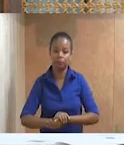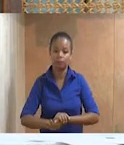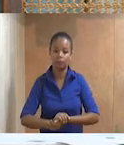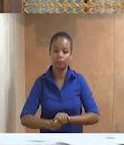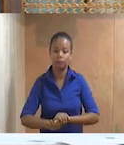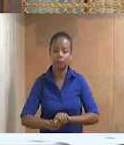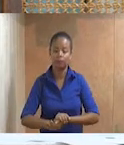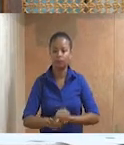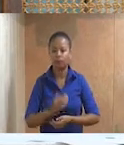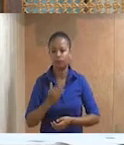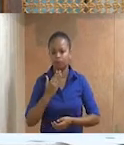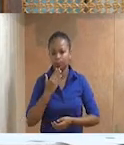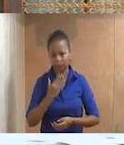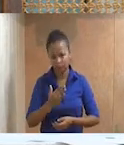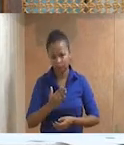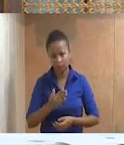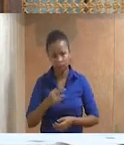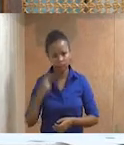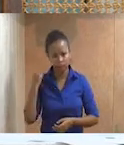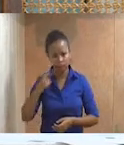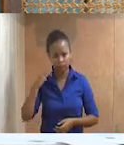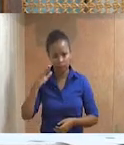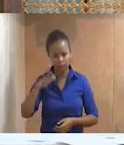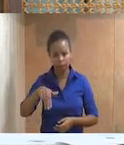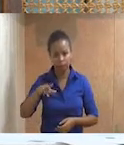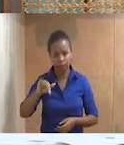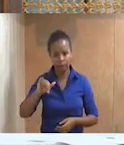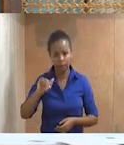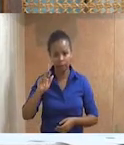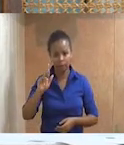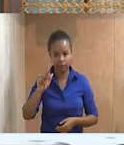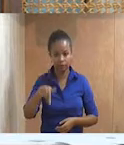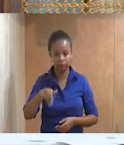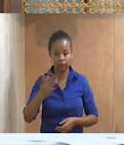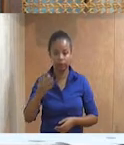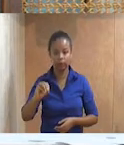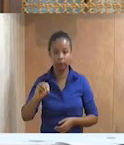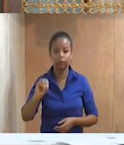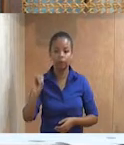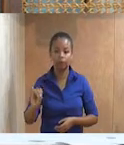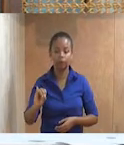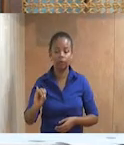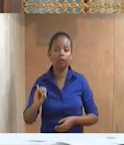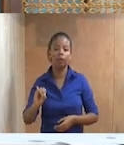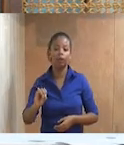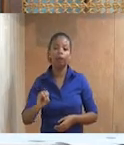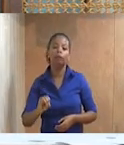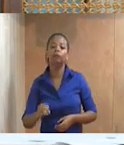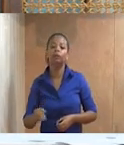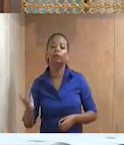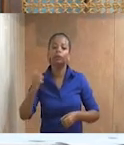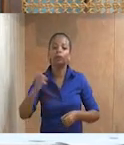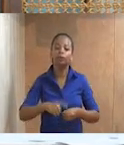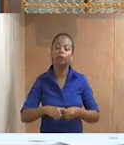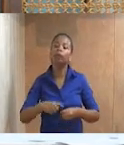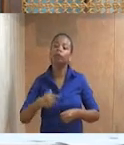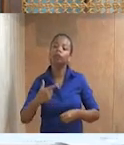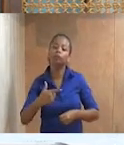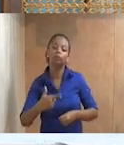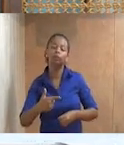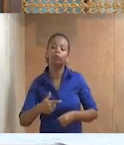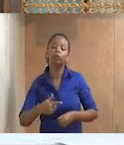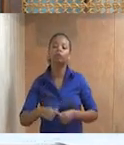A pedido do vereador Marquinhos Oi, votaremos em segunda discussão de pareceres, em bloco e pelo